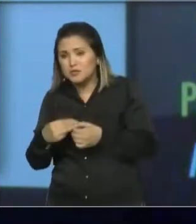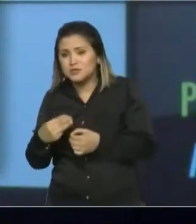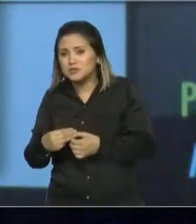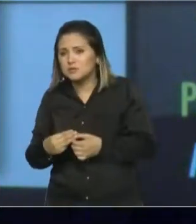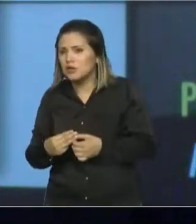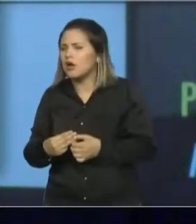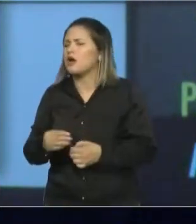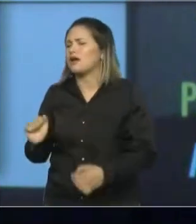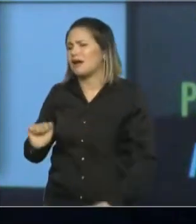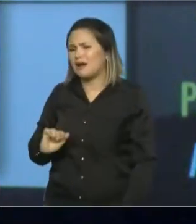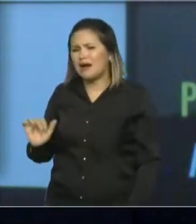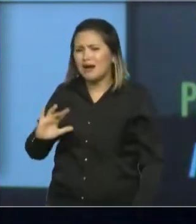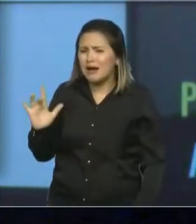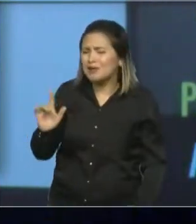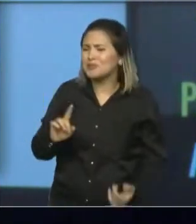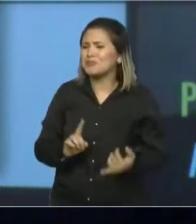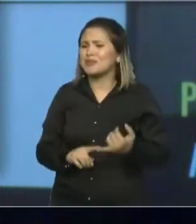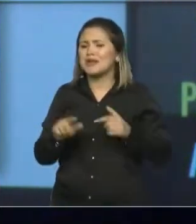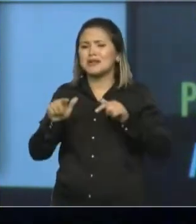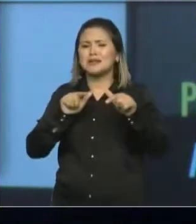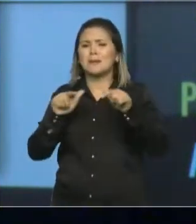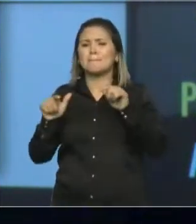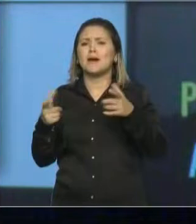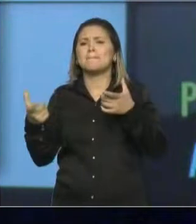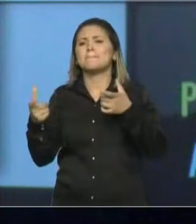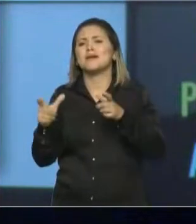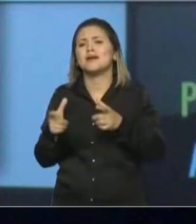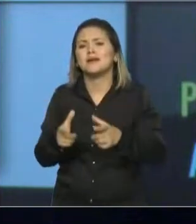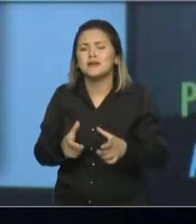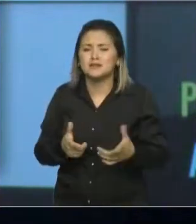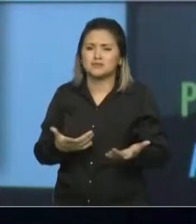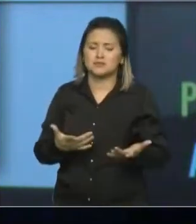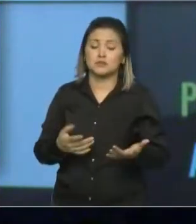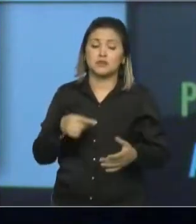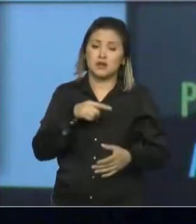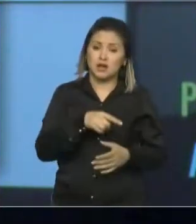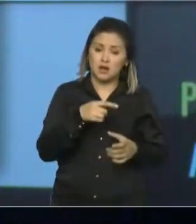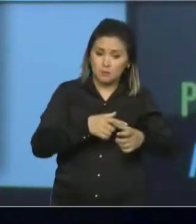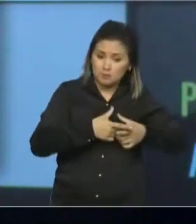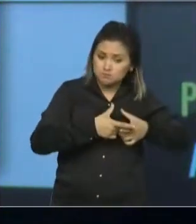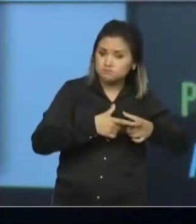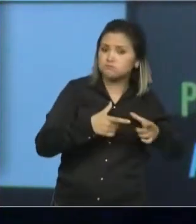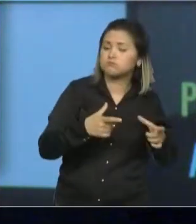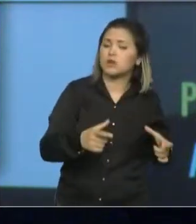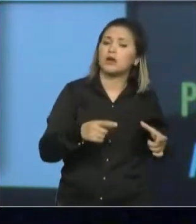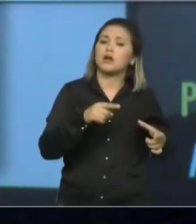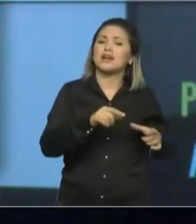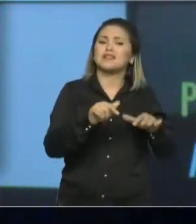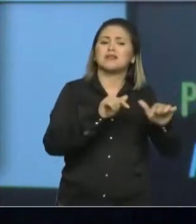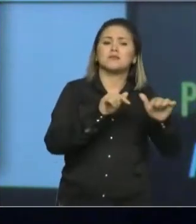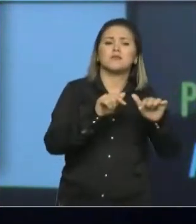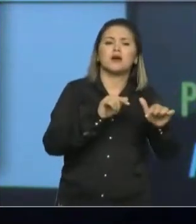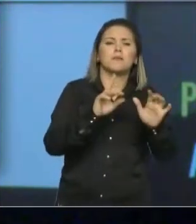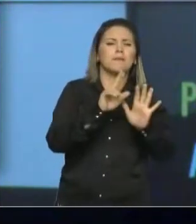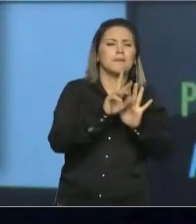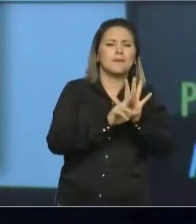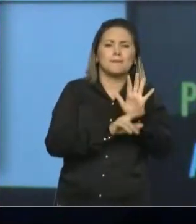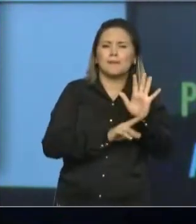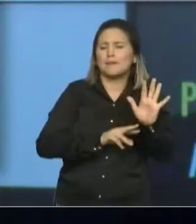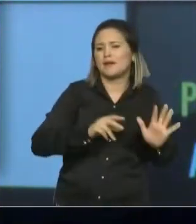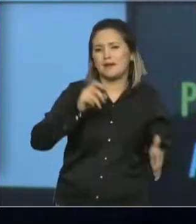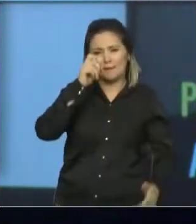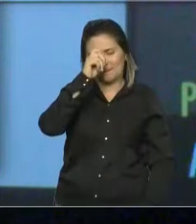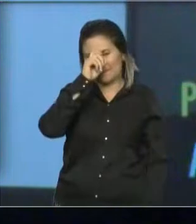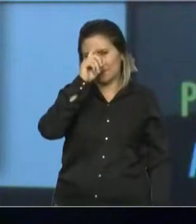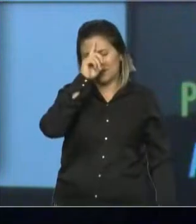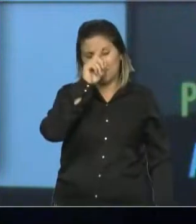ele vai ter um serviço regional. Lula, e como é que faz, deputada Cleide? A senhora deve estar se